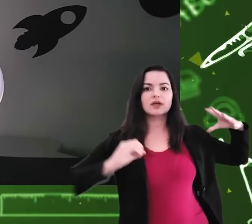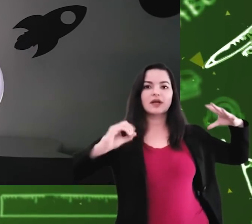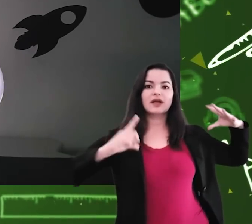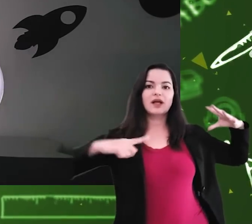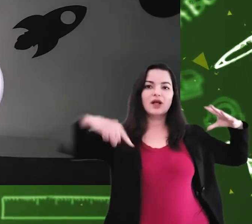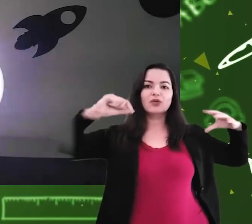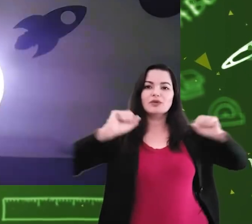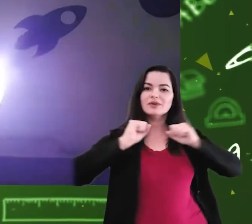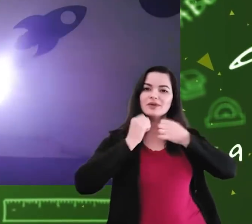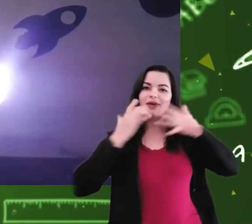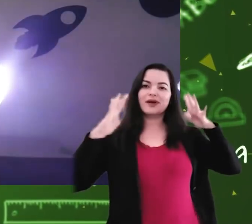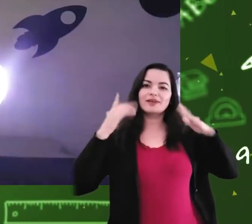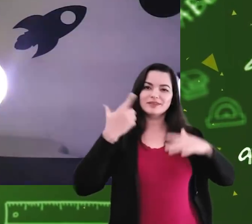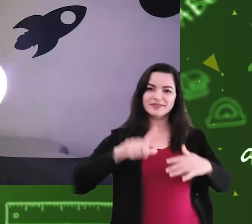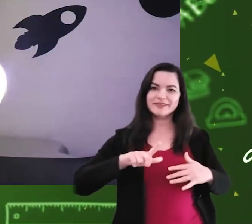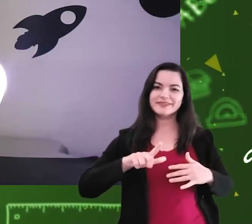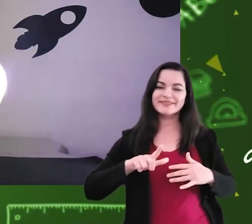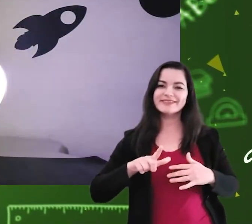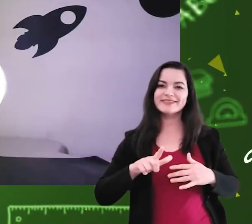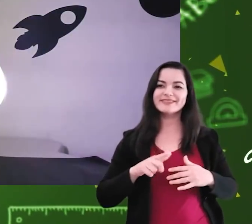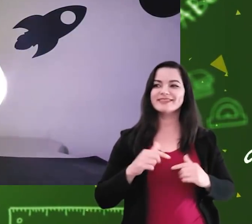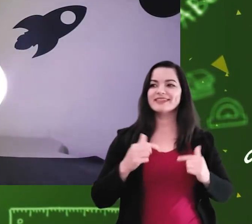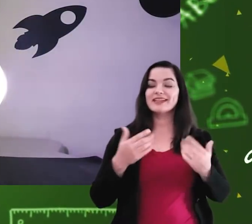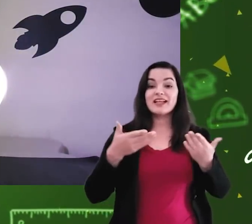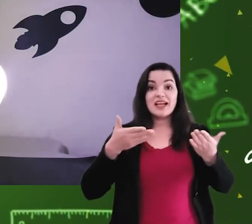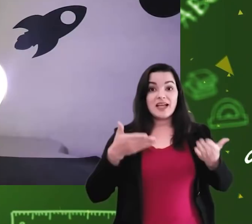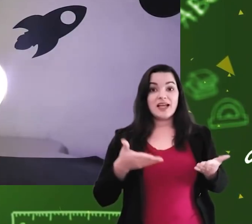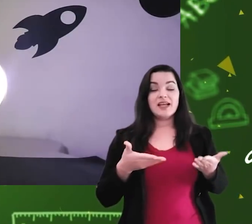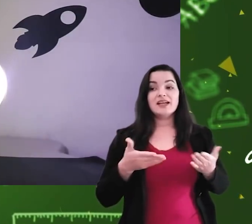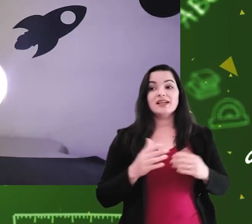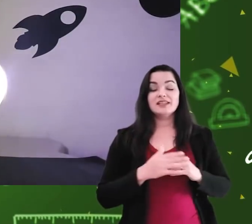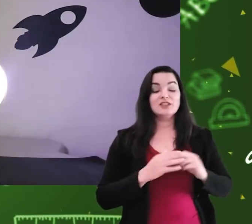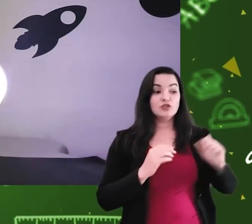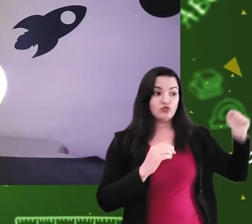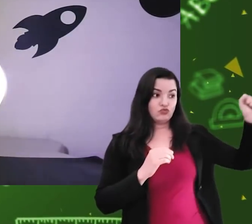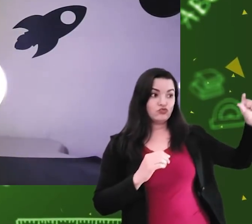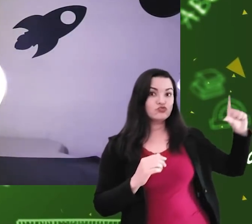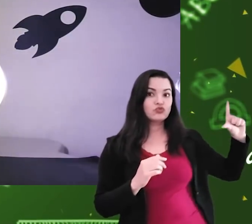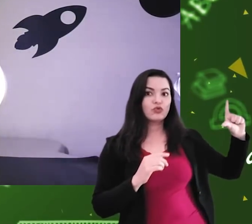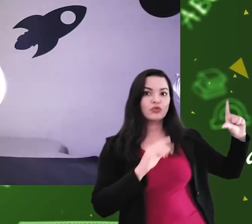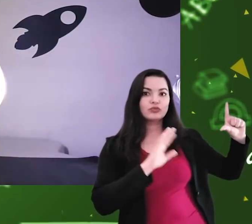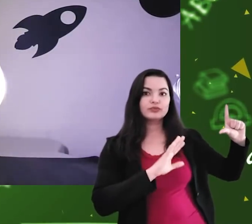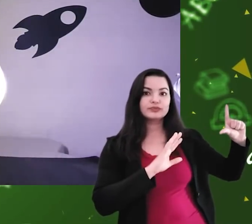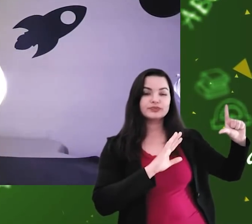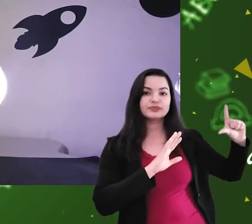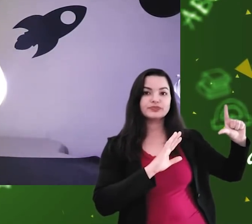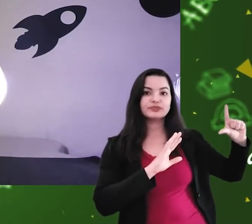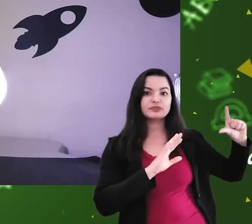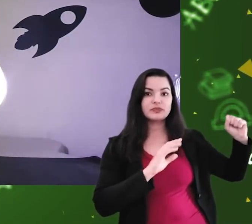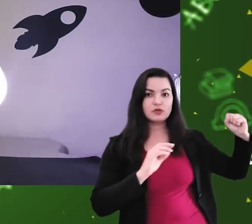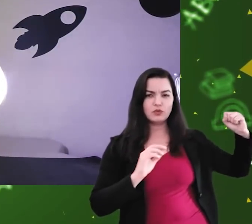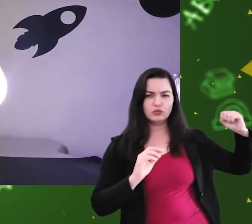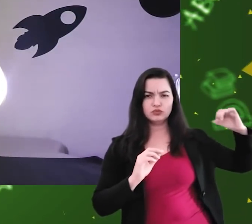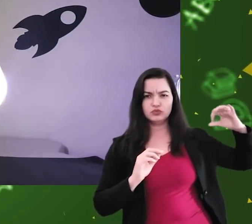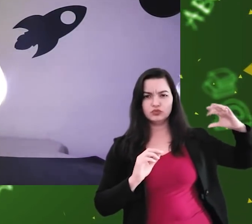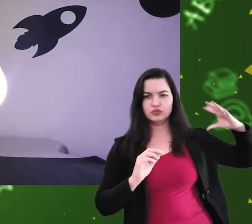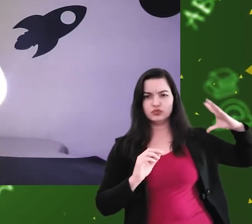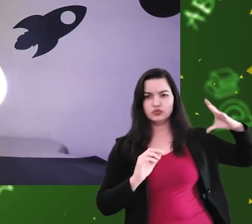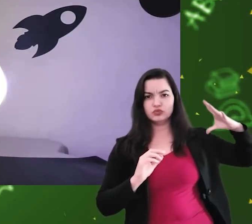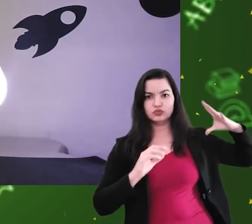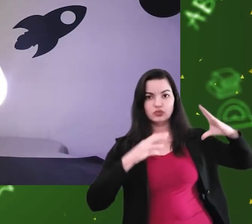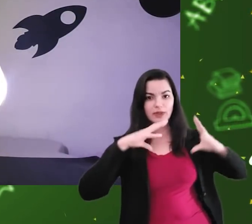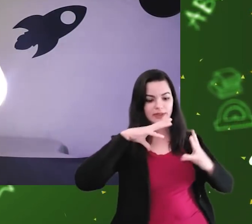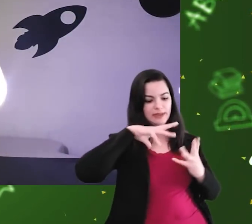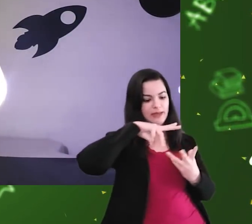Lua sendo iluminada. Então, aqui o sol está incidindo totalmente na